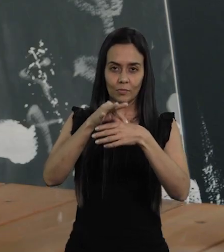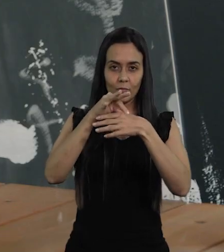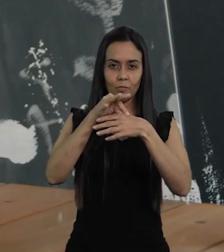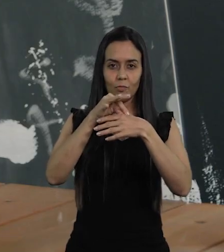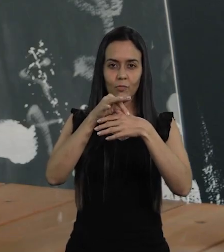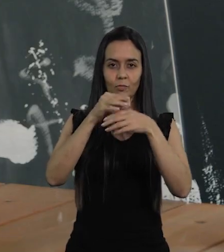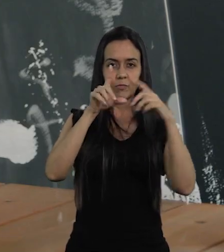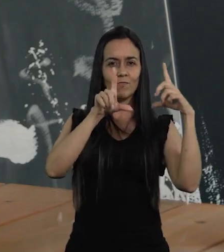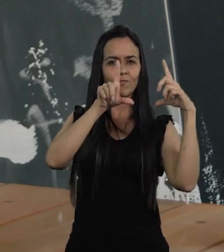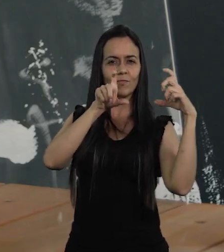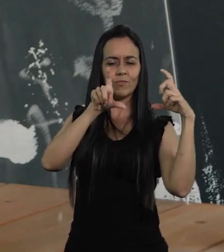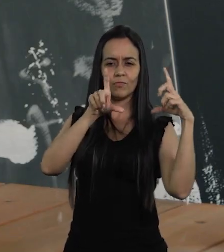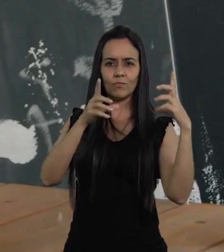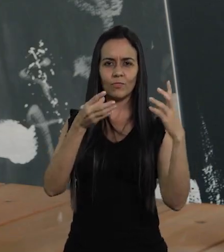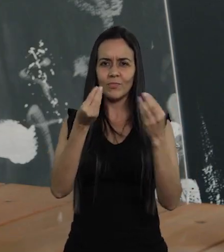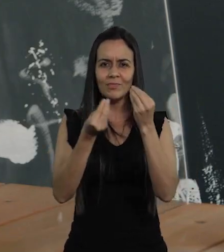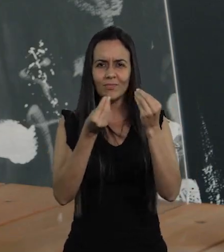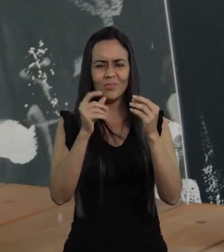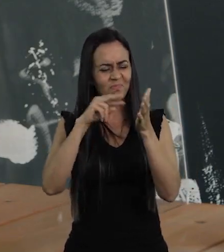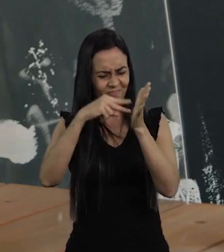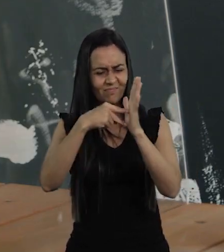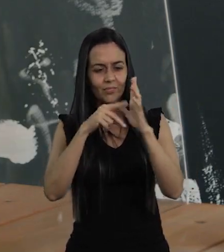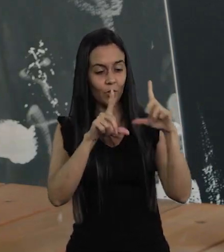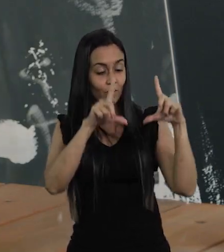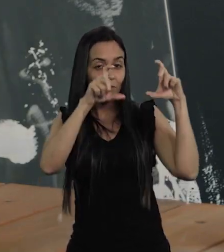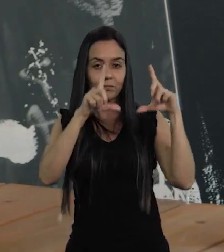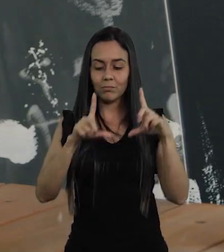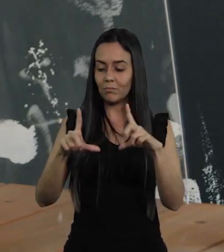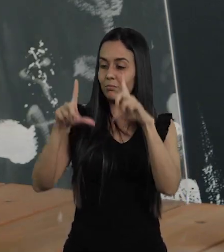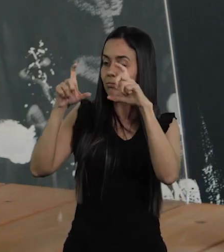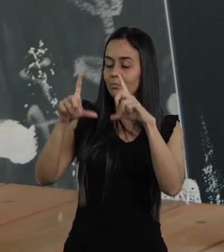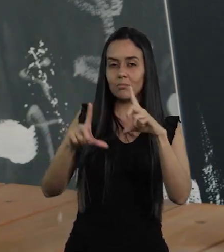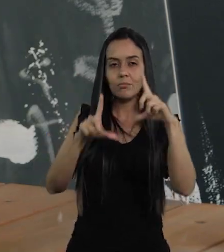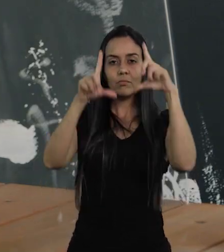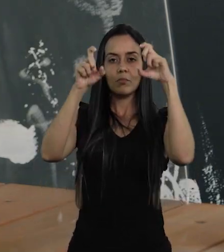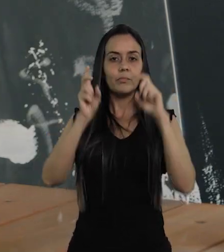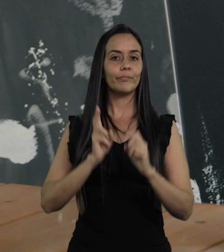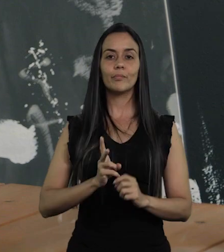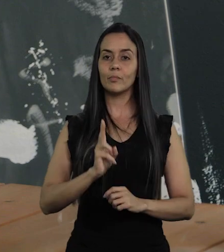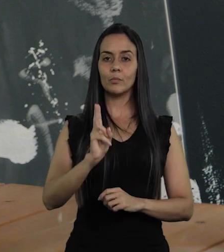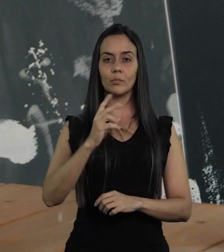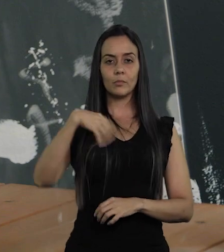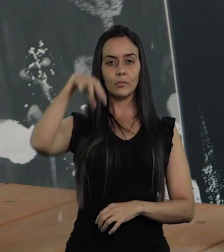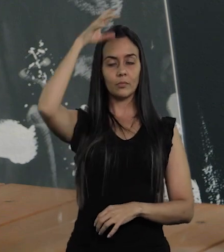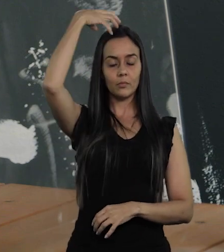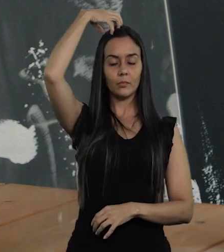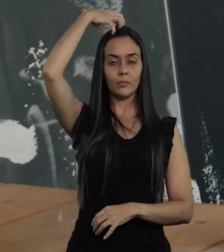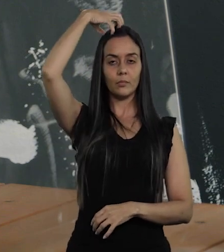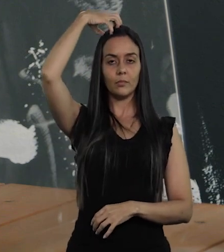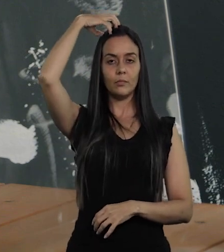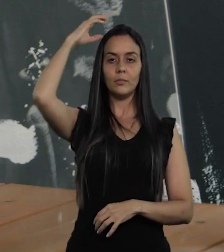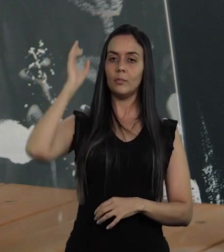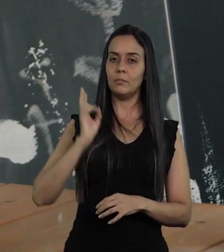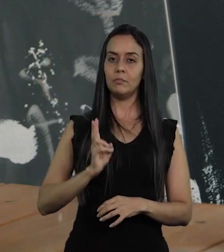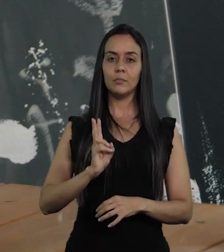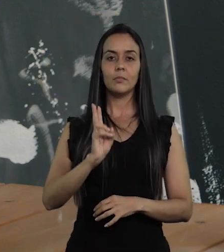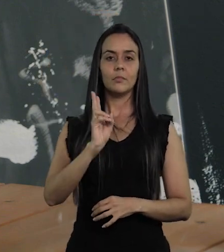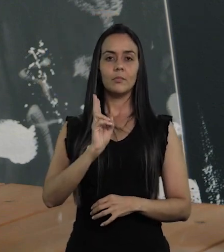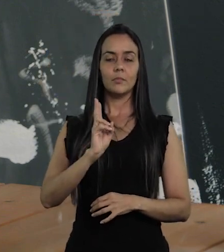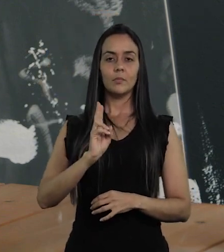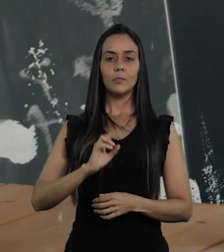Qual a referência que eles tinham de retratos? Era os retratos da nobreza. Então ele estava lá com a pá e tal,